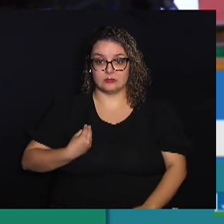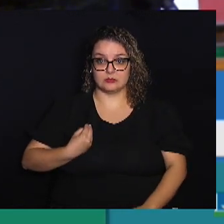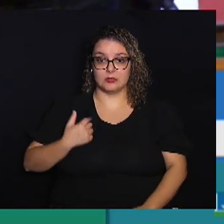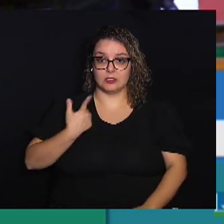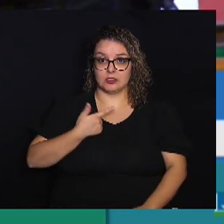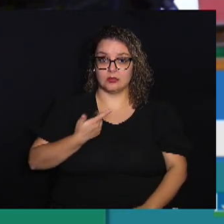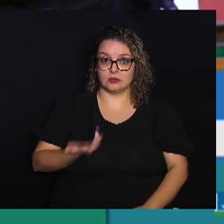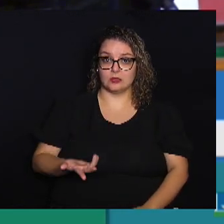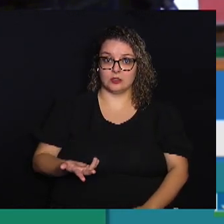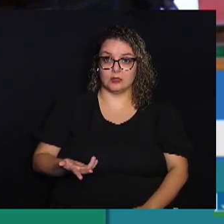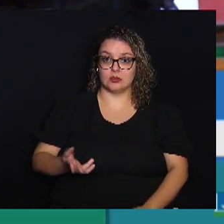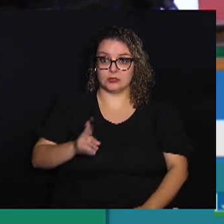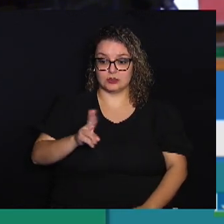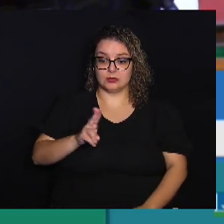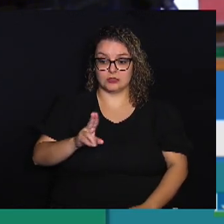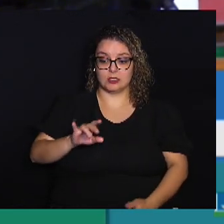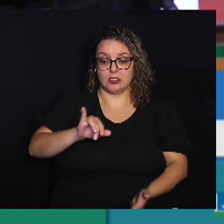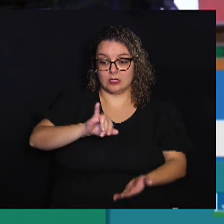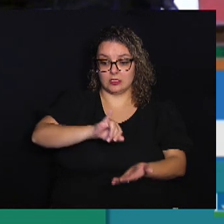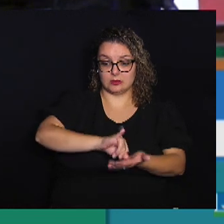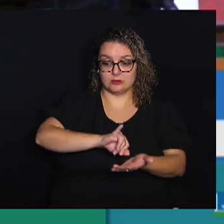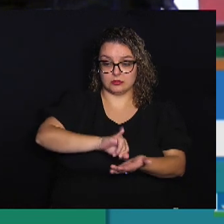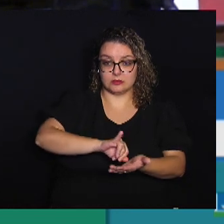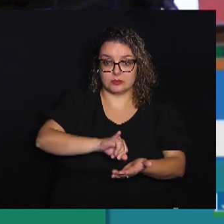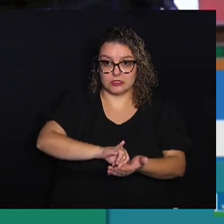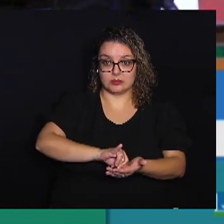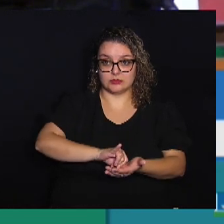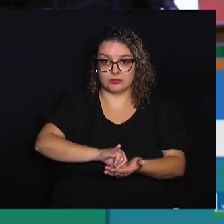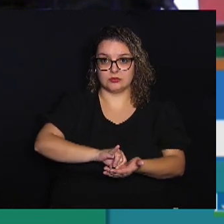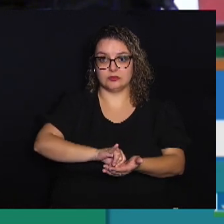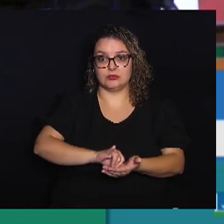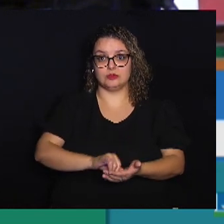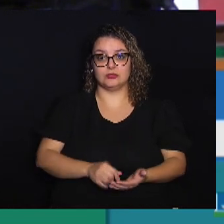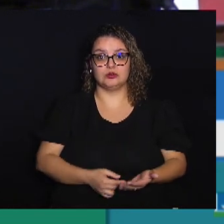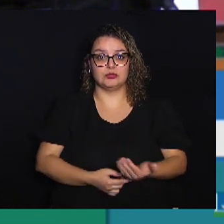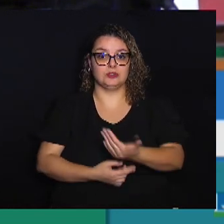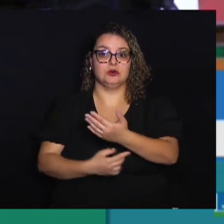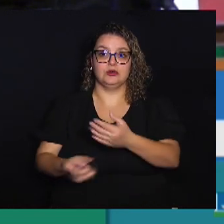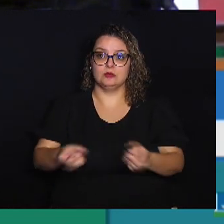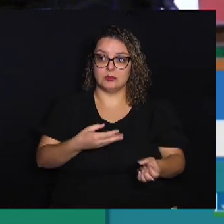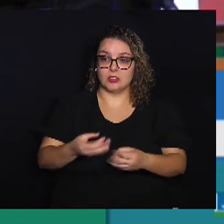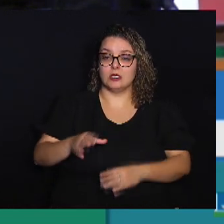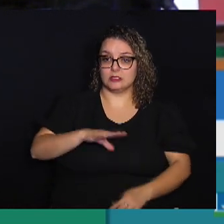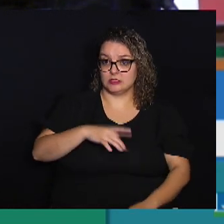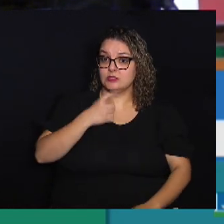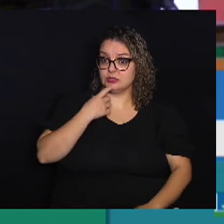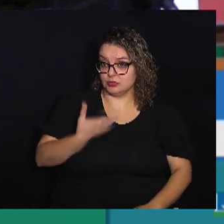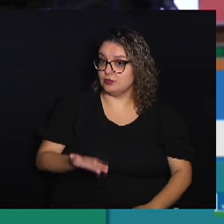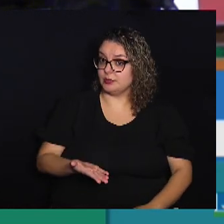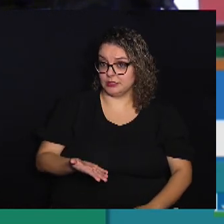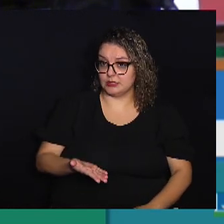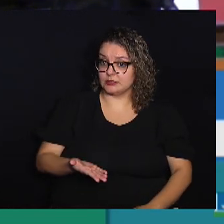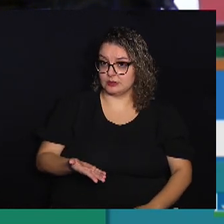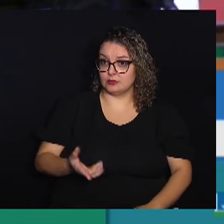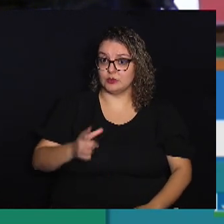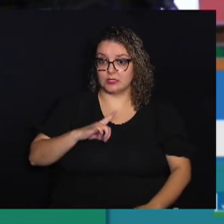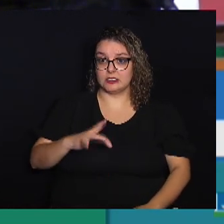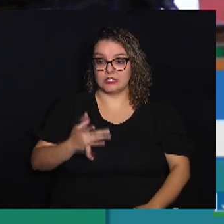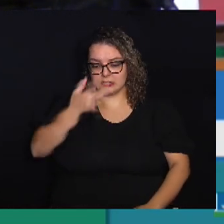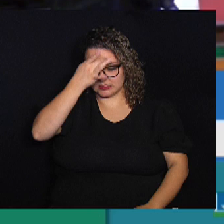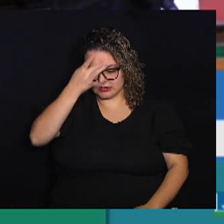denominamos Campinas a capital da ciência, tecnologia e inovação, porque Campinas tem essa